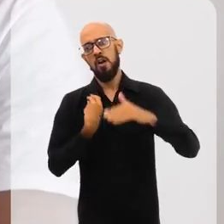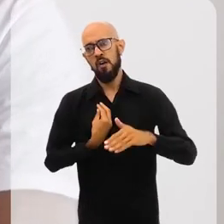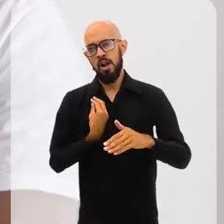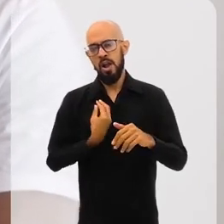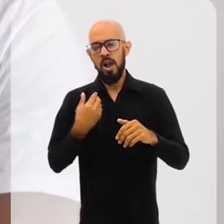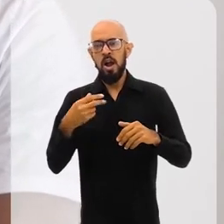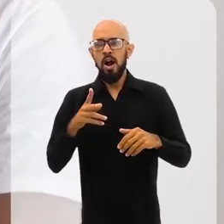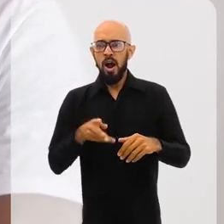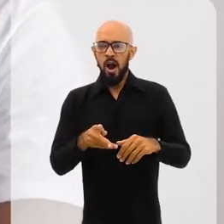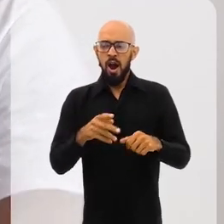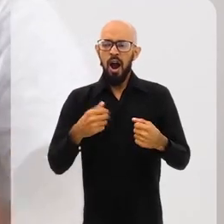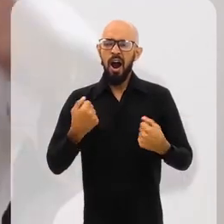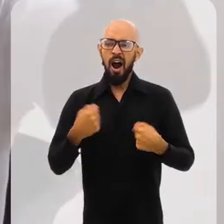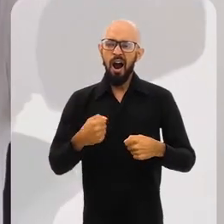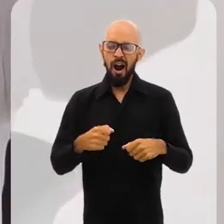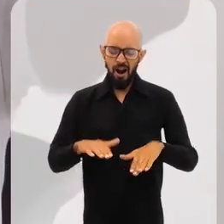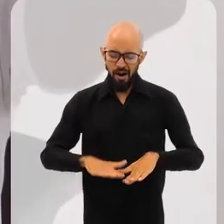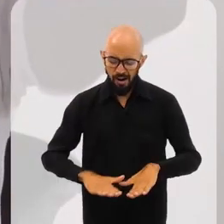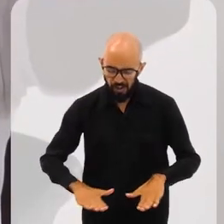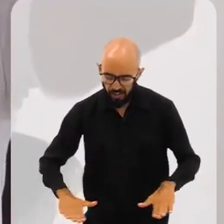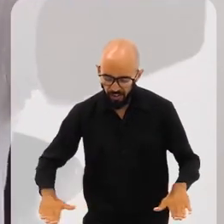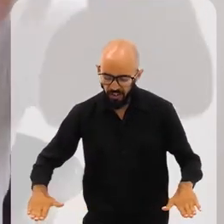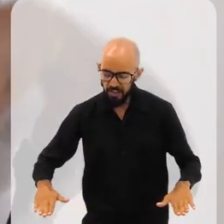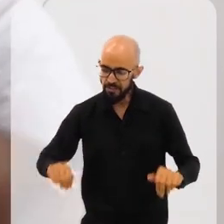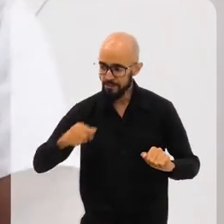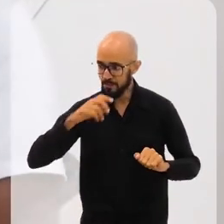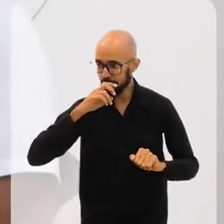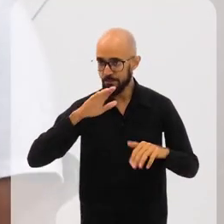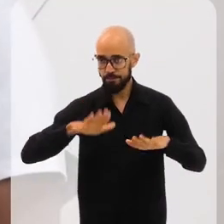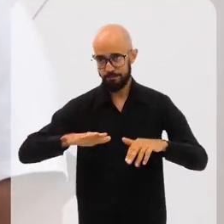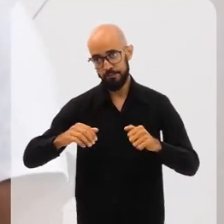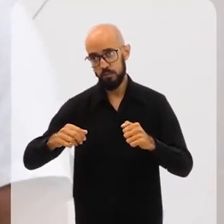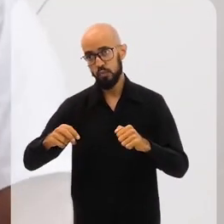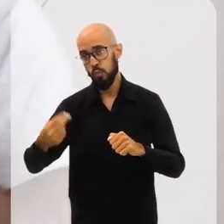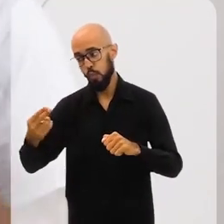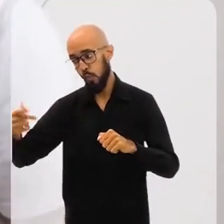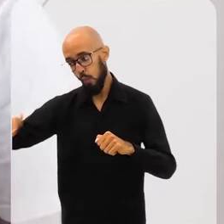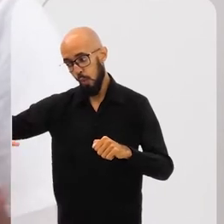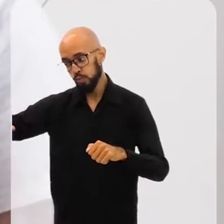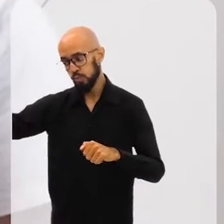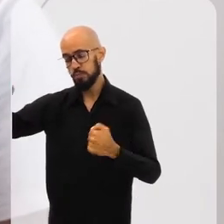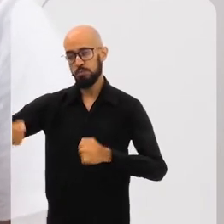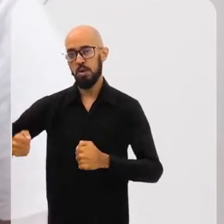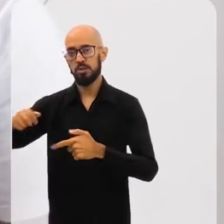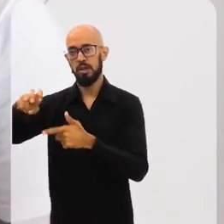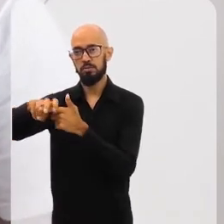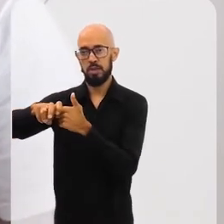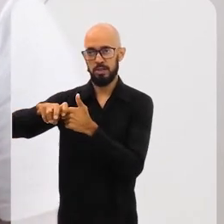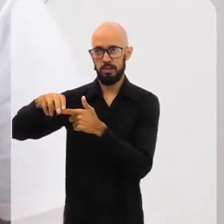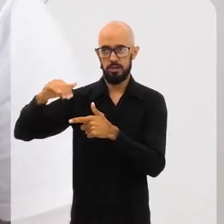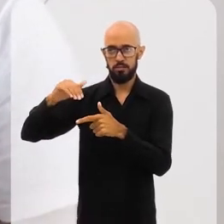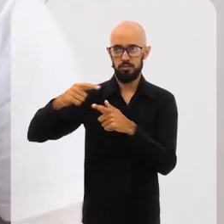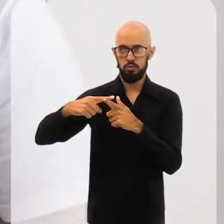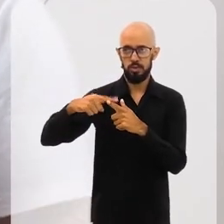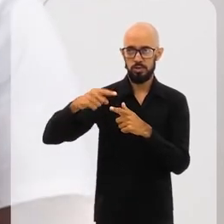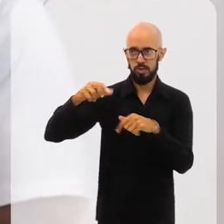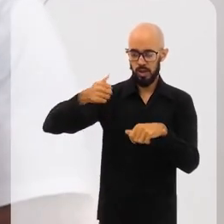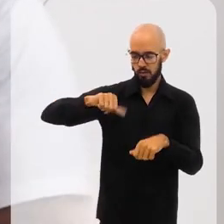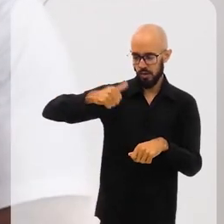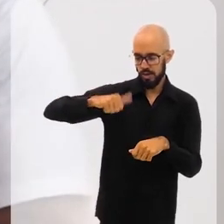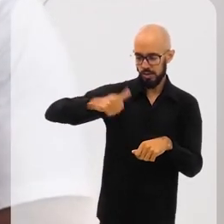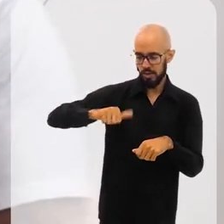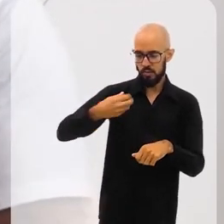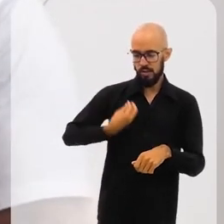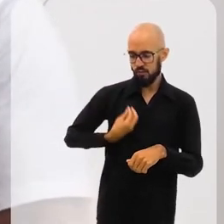gente tem que estar sempre no chão e ela sempre, de alguma forma, pode estar sentada no chão também, mas numa cadeira de preferência, porque a